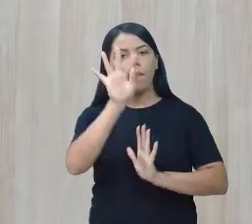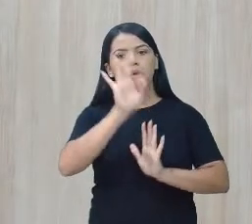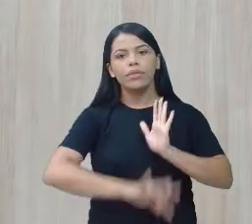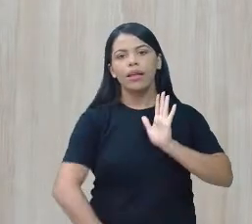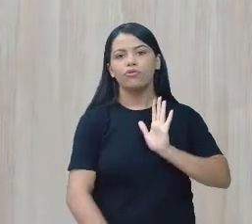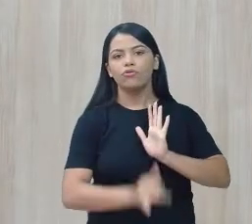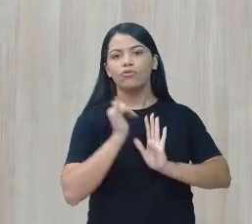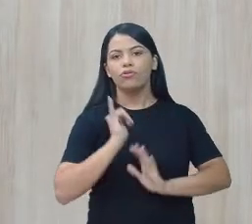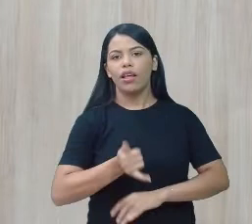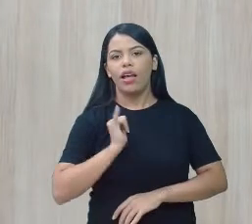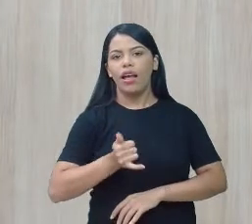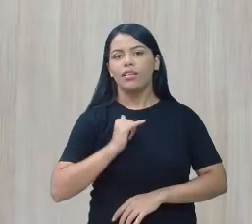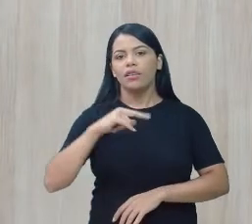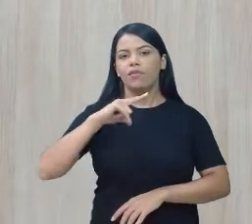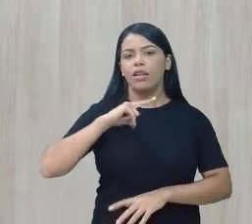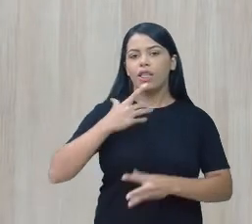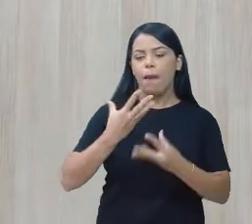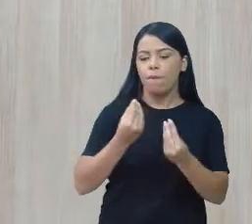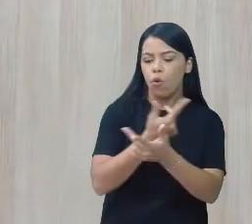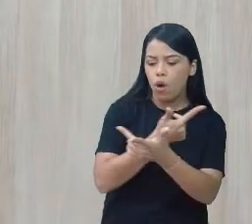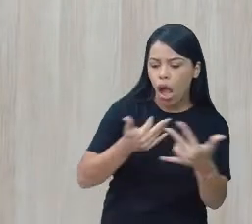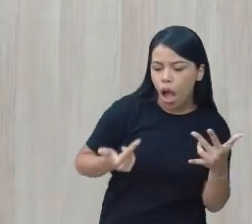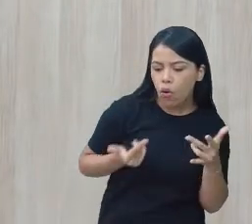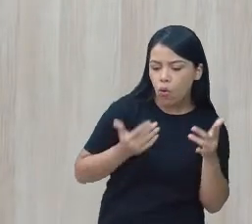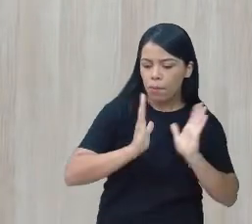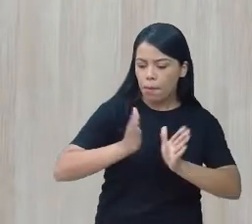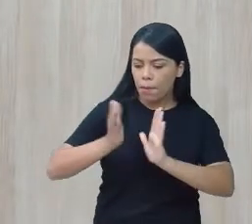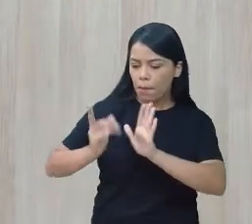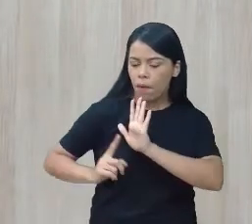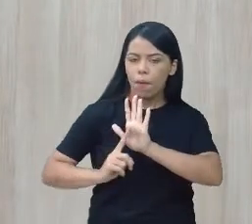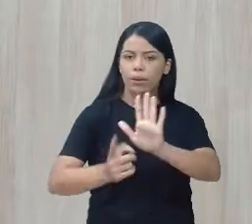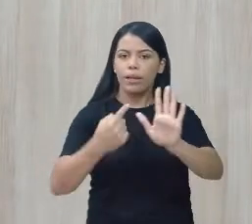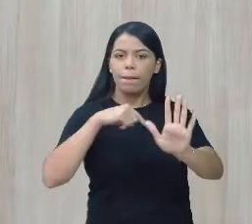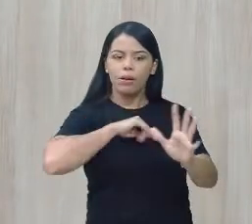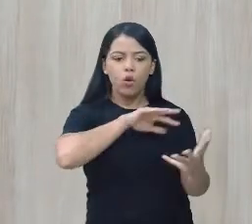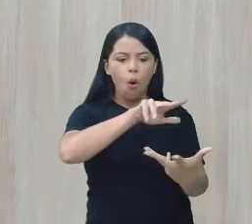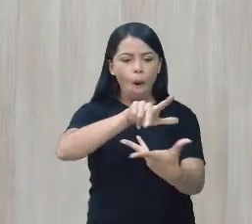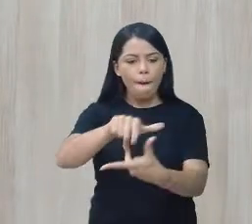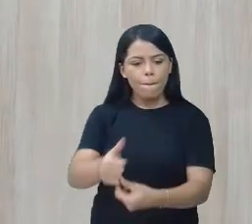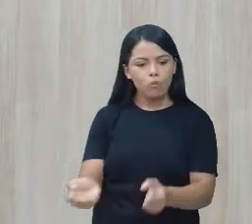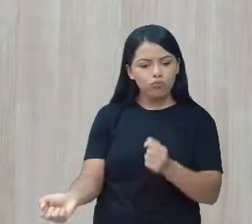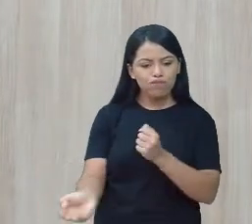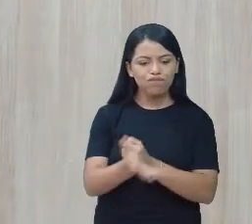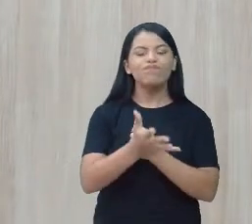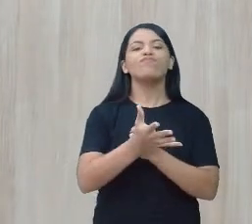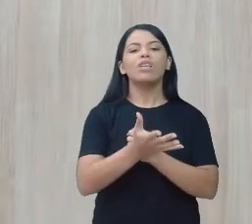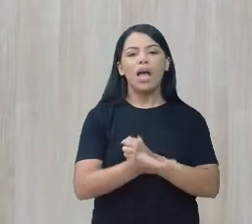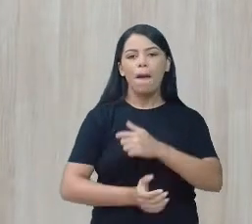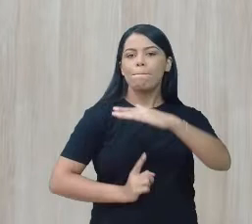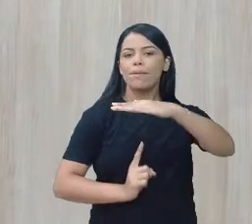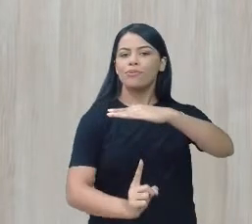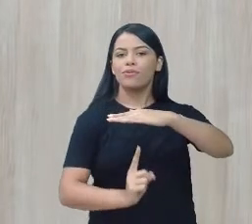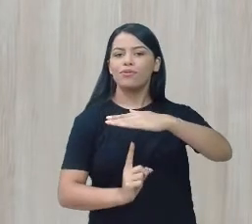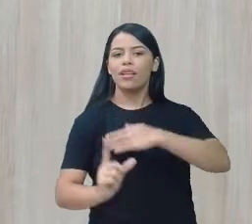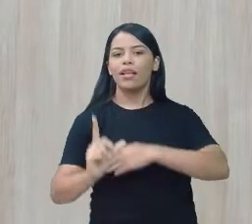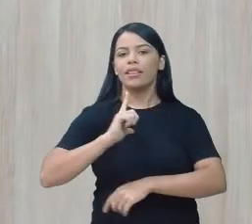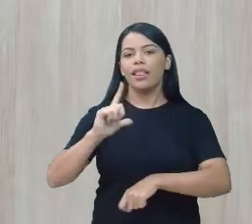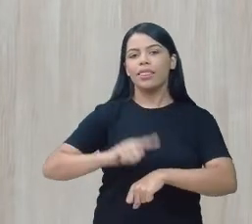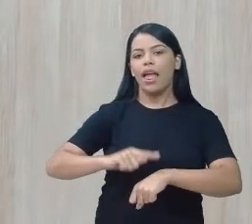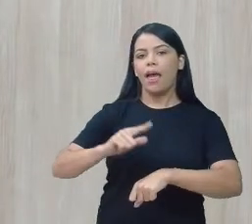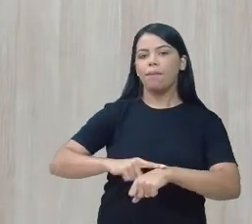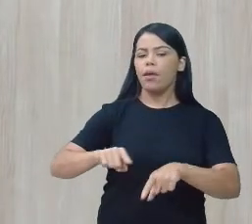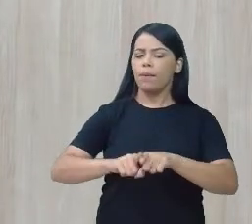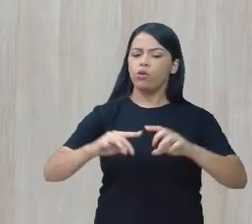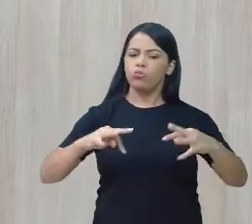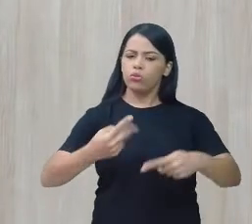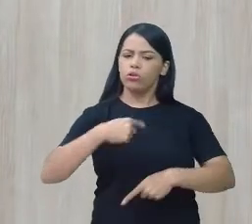vai desencadear acontecimentos, que vai apresentar para a gente um mundo completamente novo, personagens, tempo. Então a gente vai ver